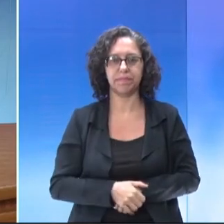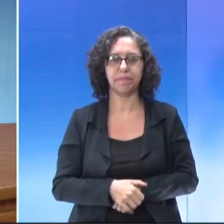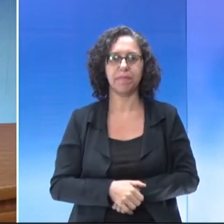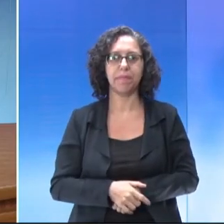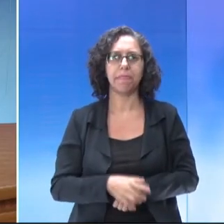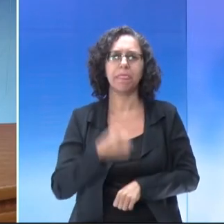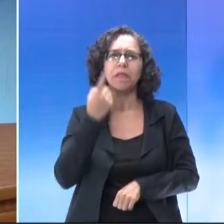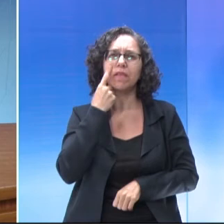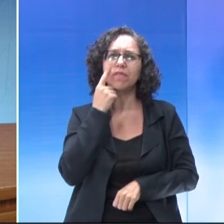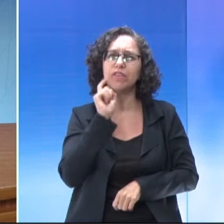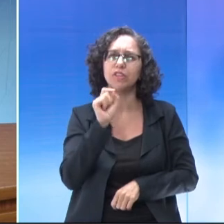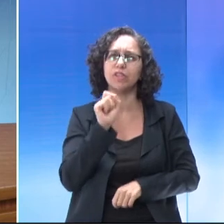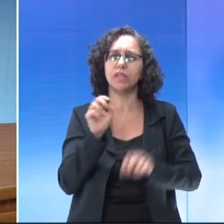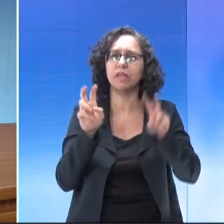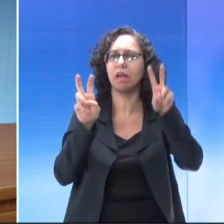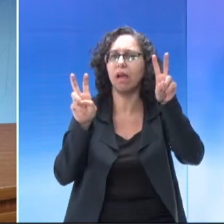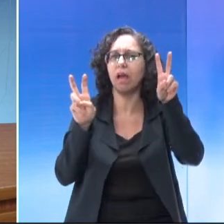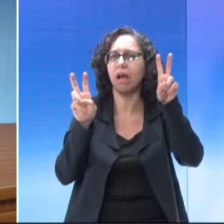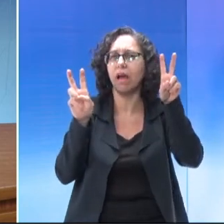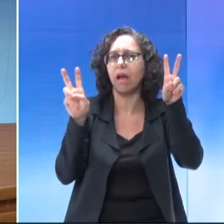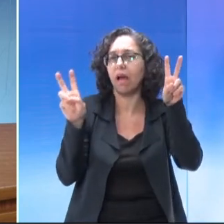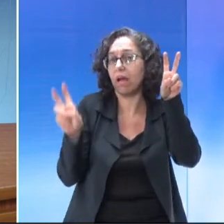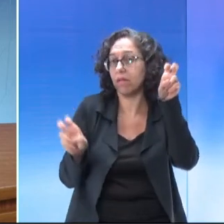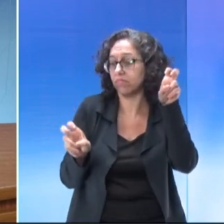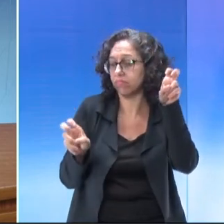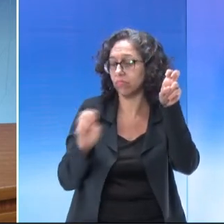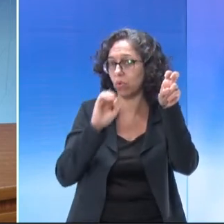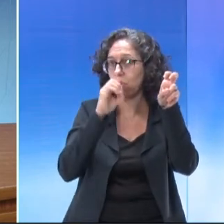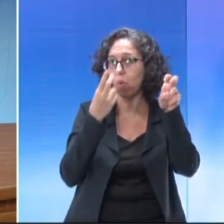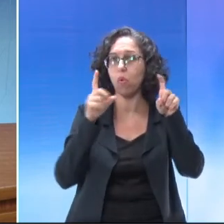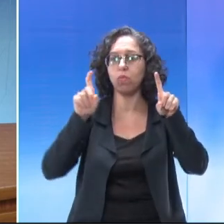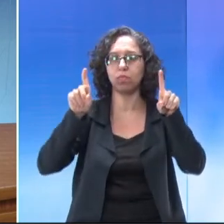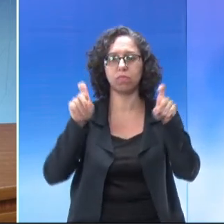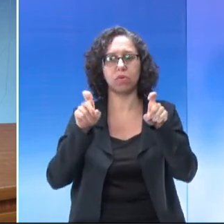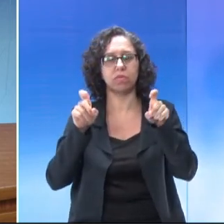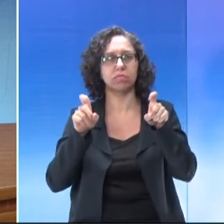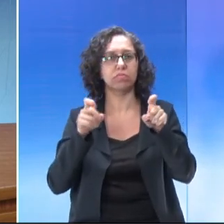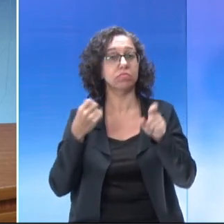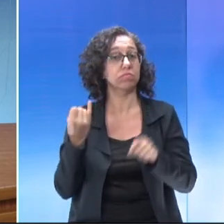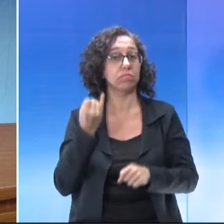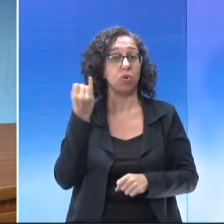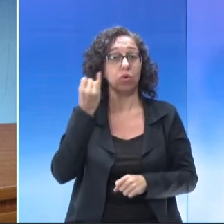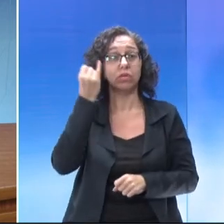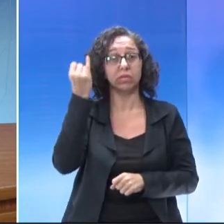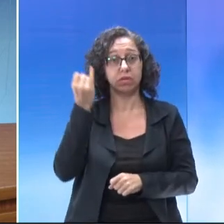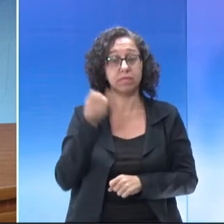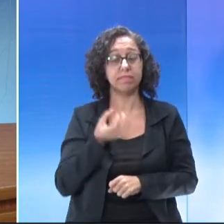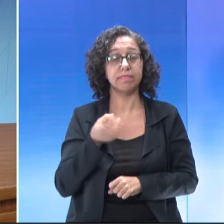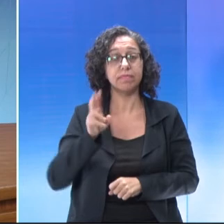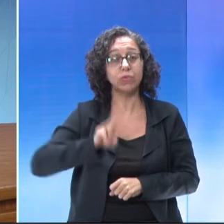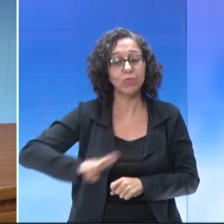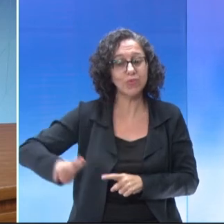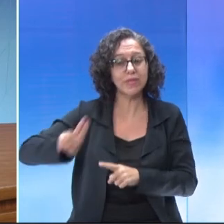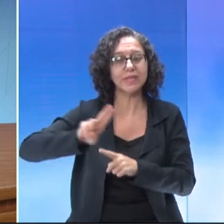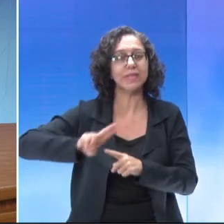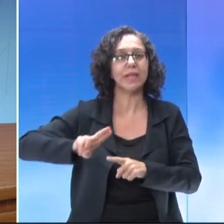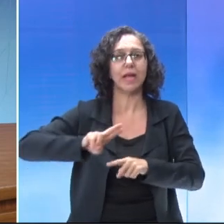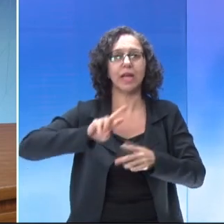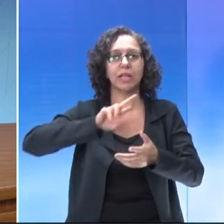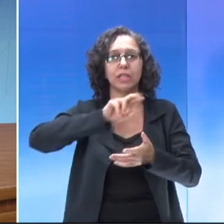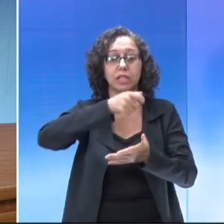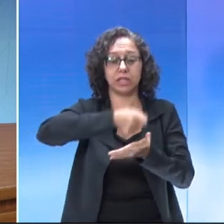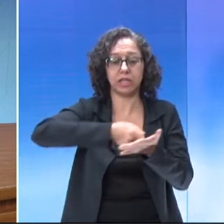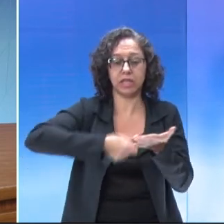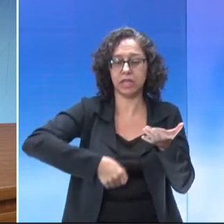gente observa uma simples aspas, né, ou uma aspas duplas, elas são importantes e são muito